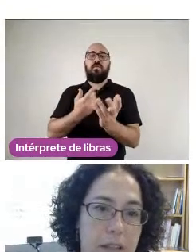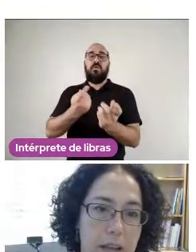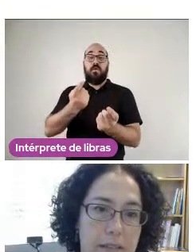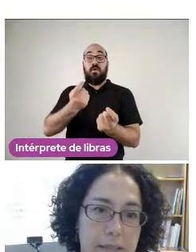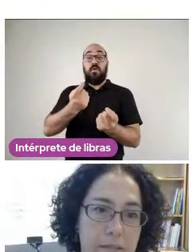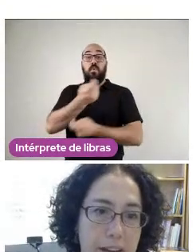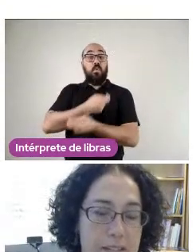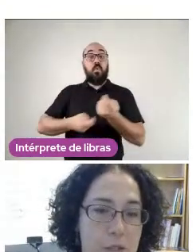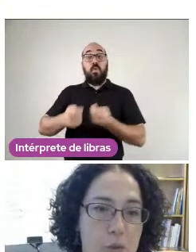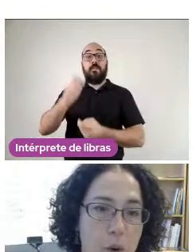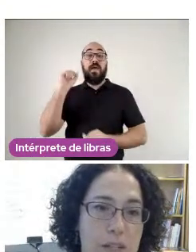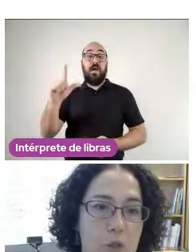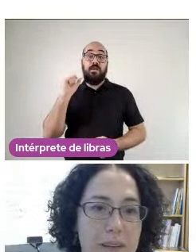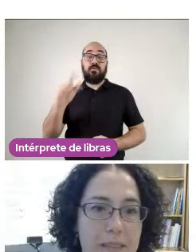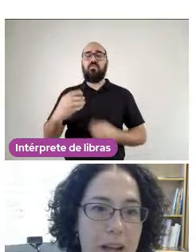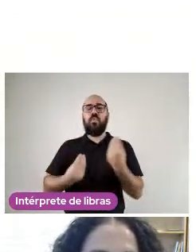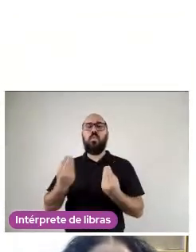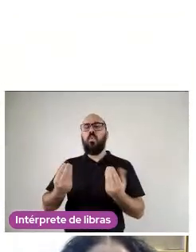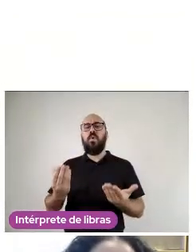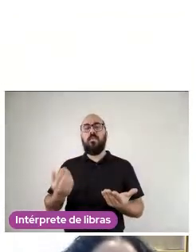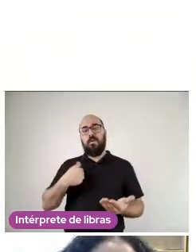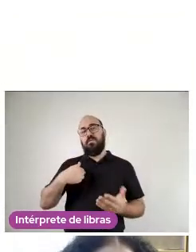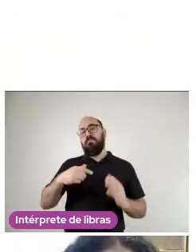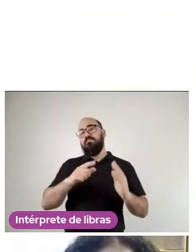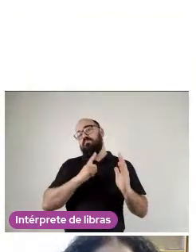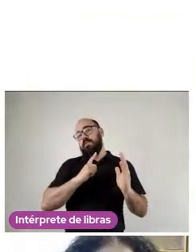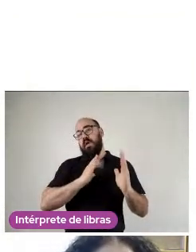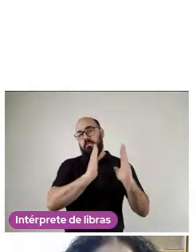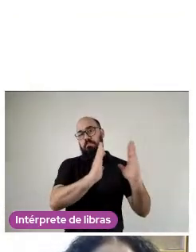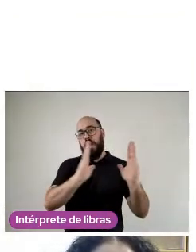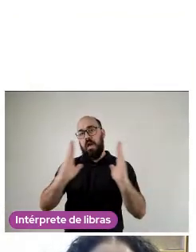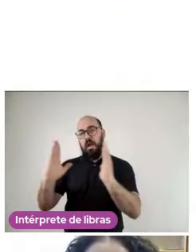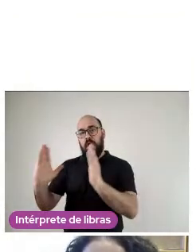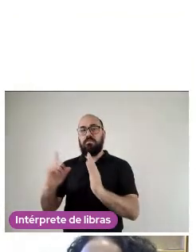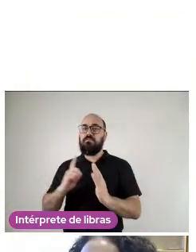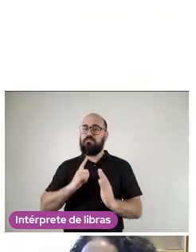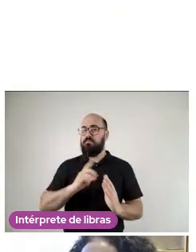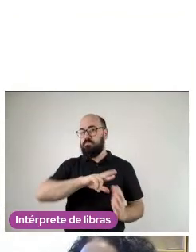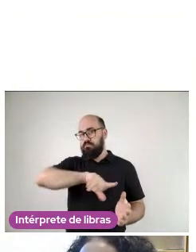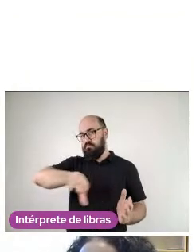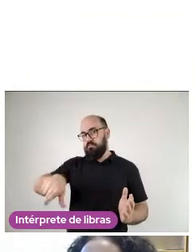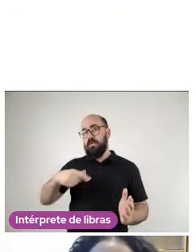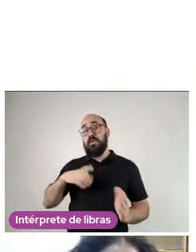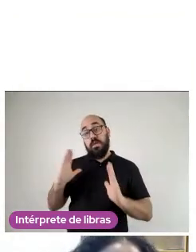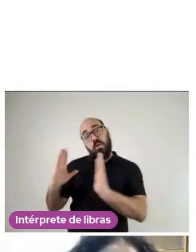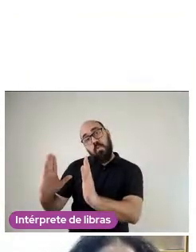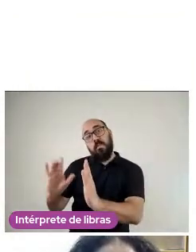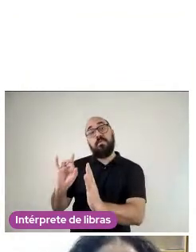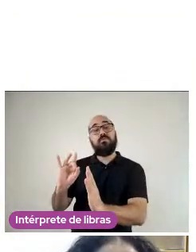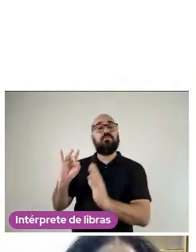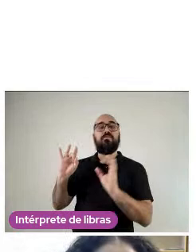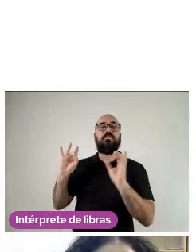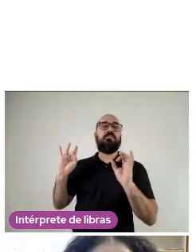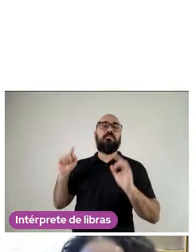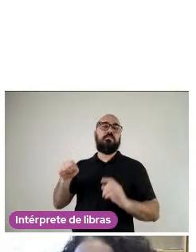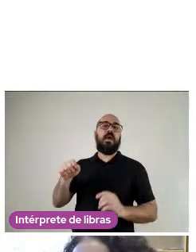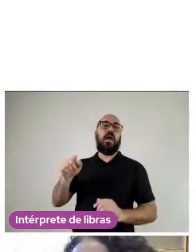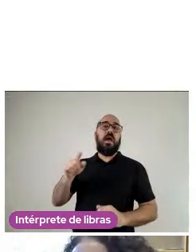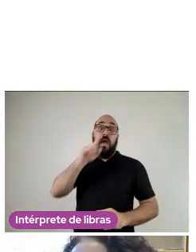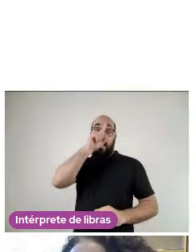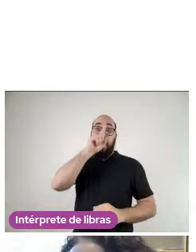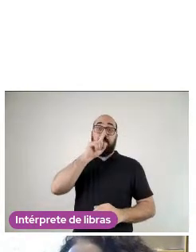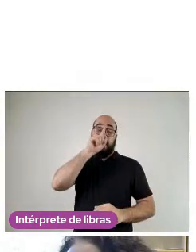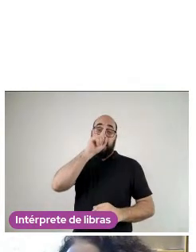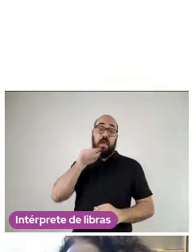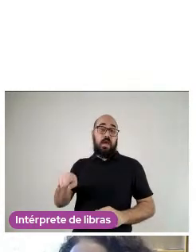ele foi tem várias seções e uma delas são as ameaças à blue economia. E uma dessas ameaças são